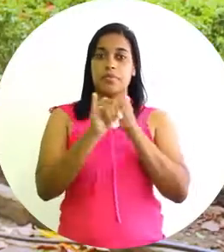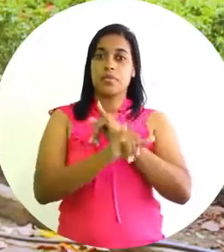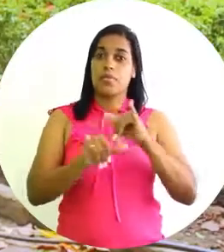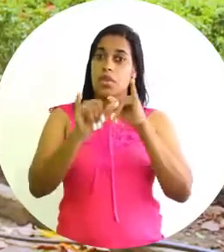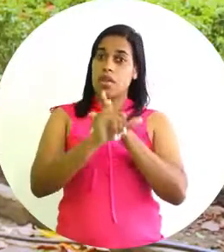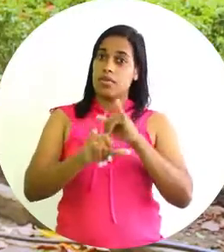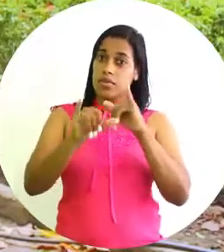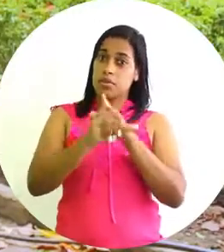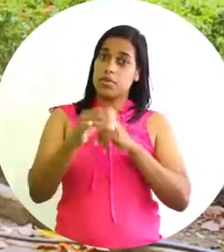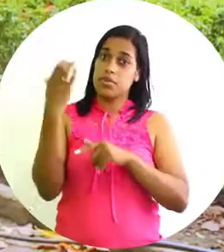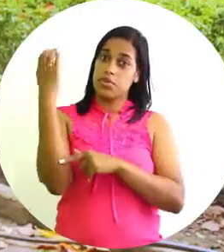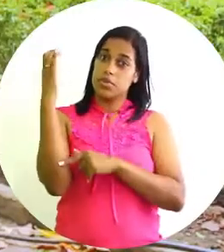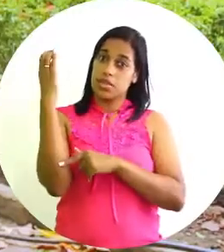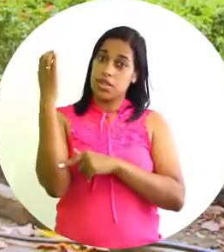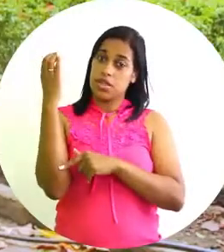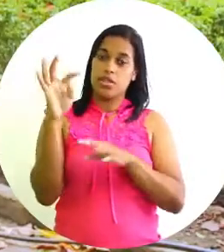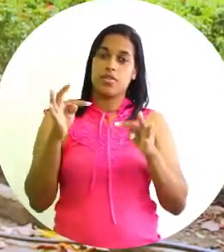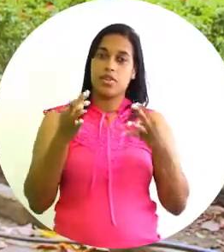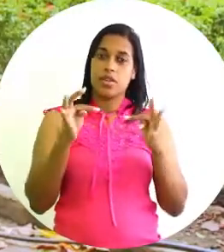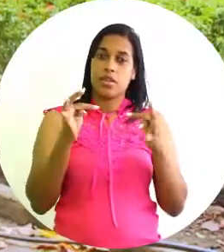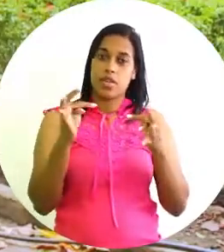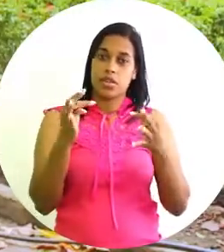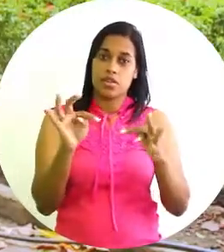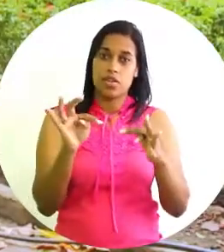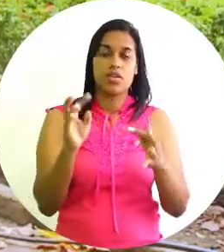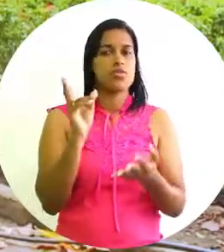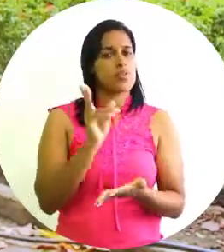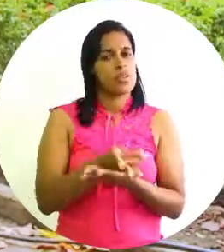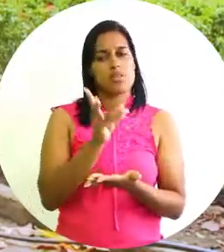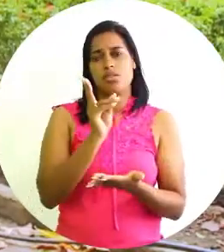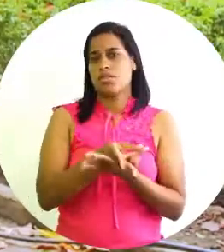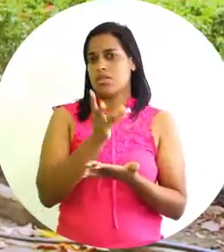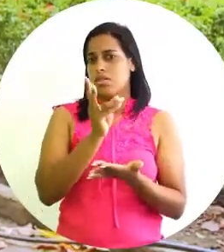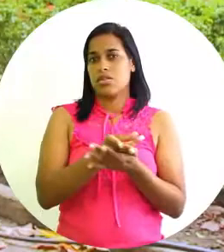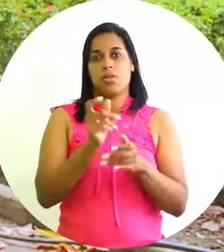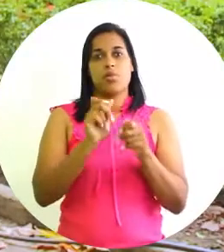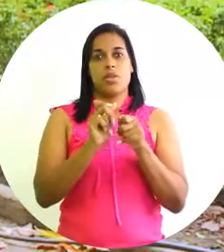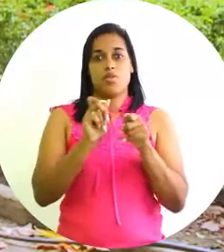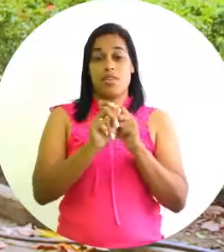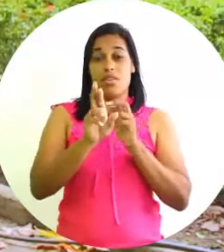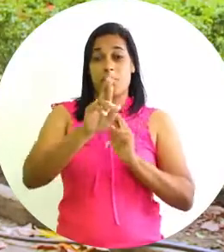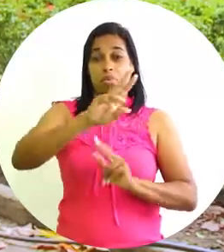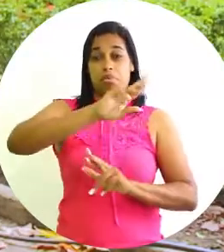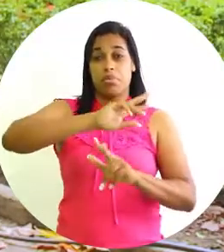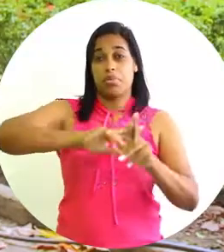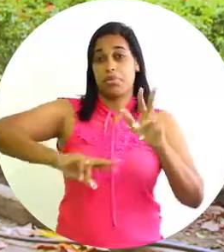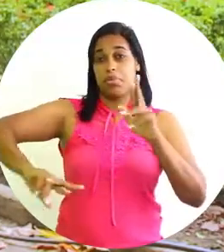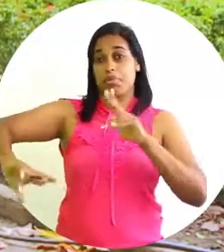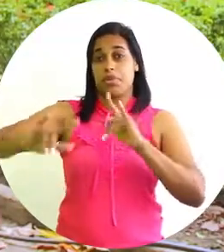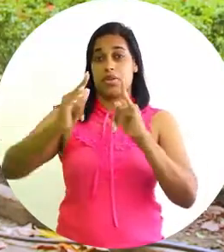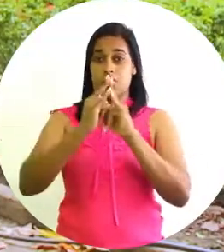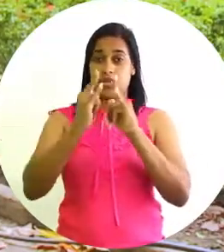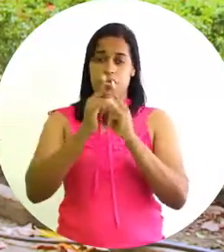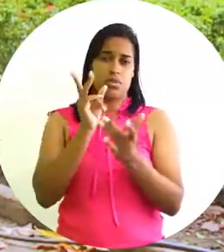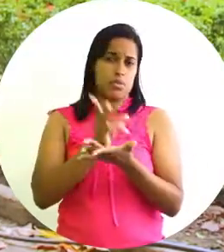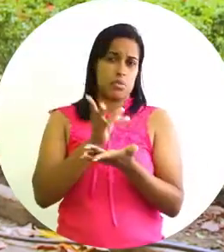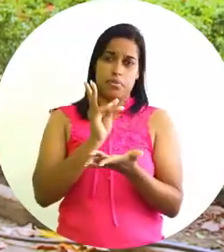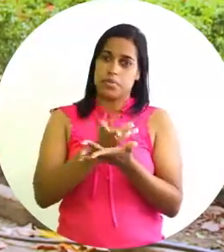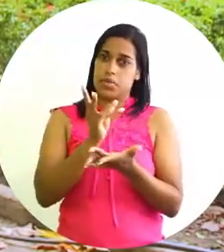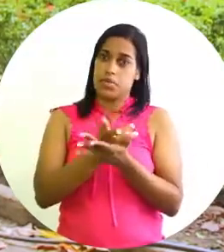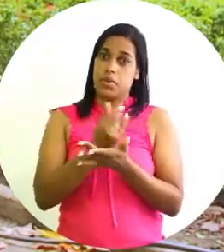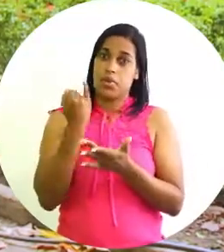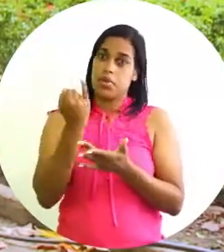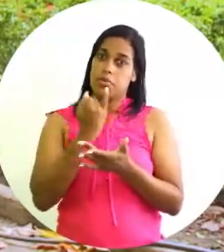informação científica e tecnológica é sempre produzida em diversas instituições o tempo inteiro,